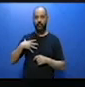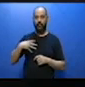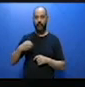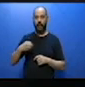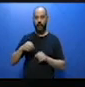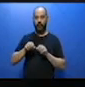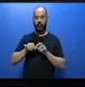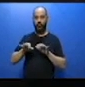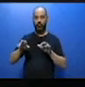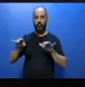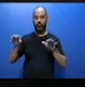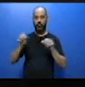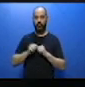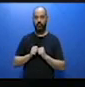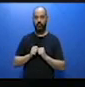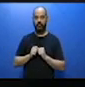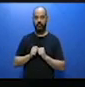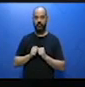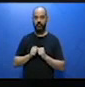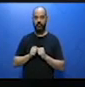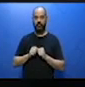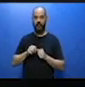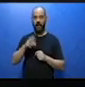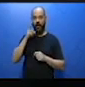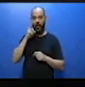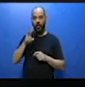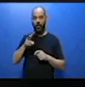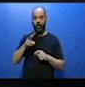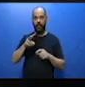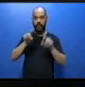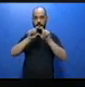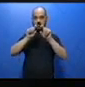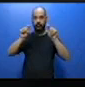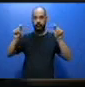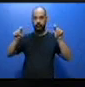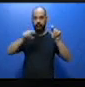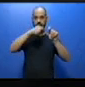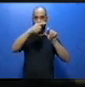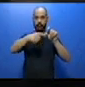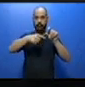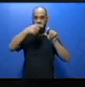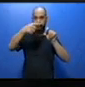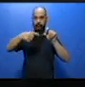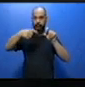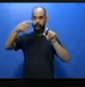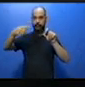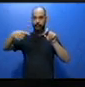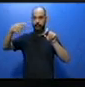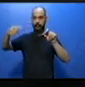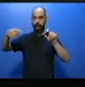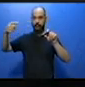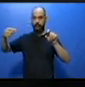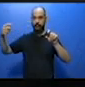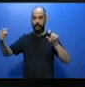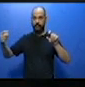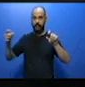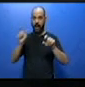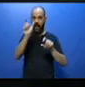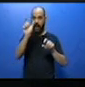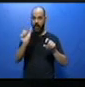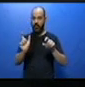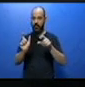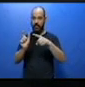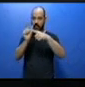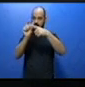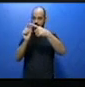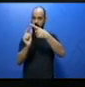alongado, comprido, redondinho, olha os anéisinhos que tem nas minhocas que aparecem. E esse anel aqui mais